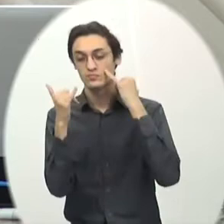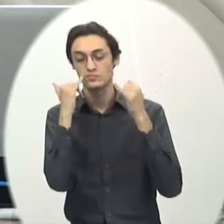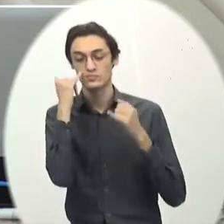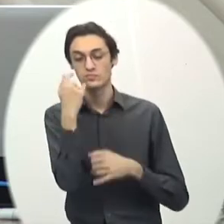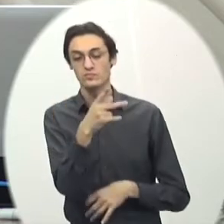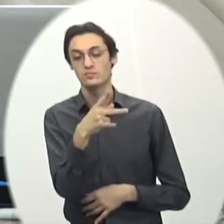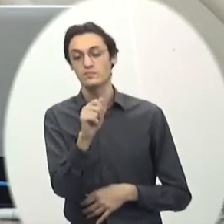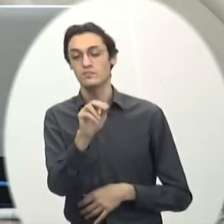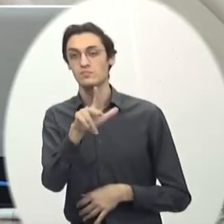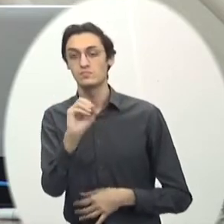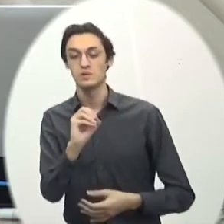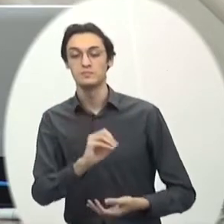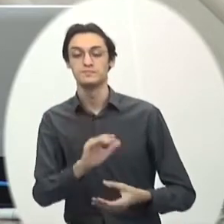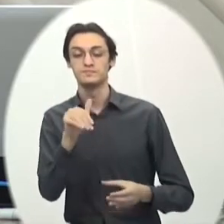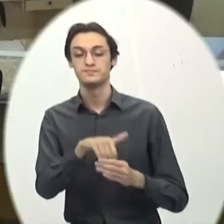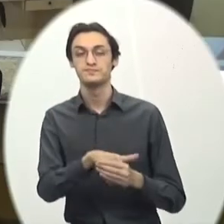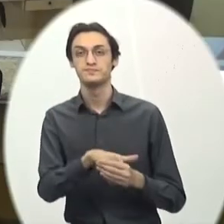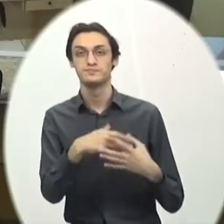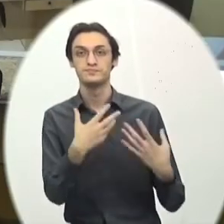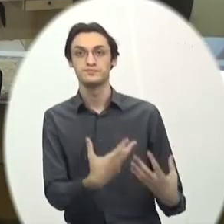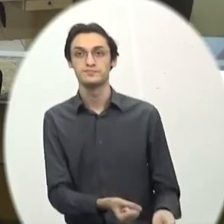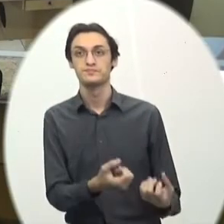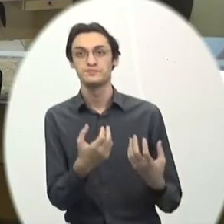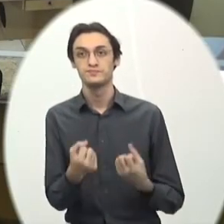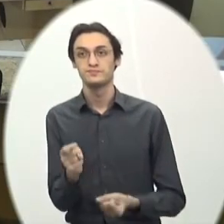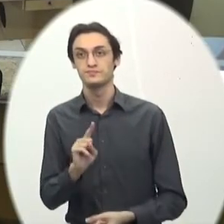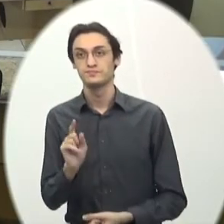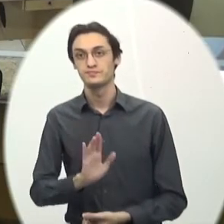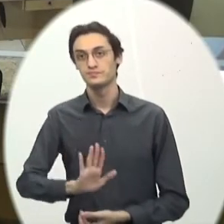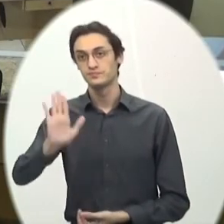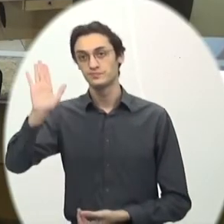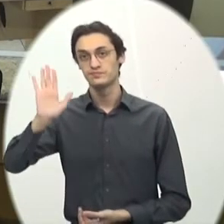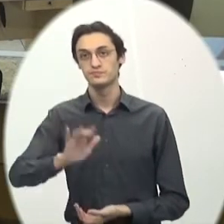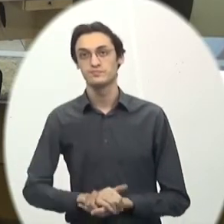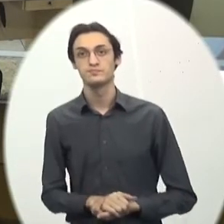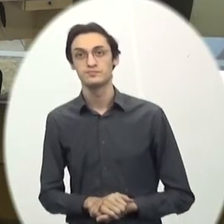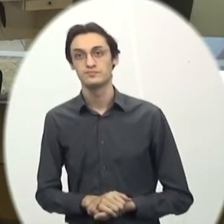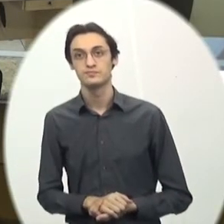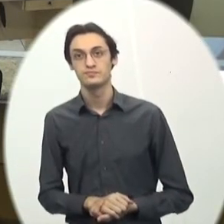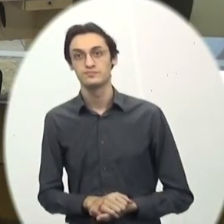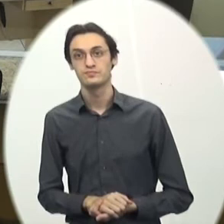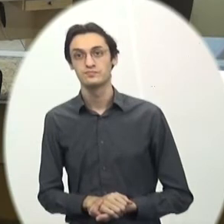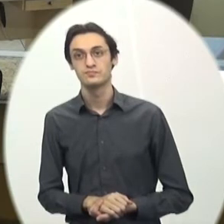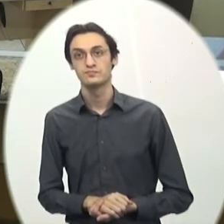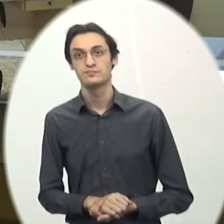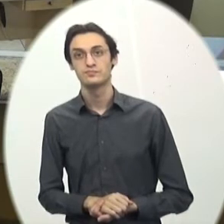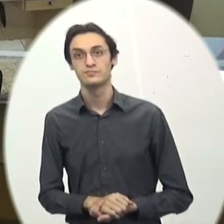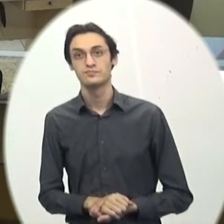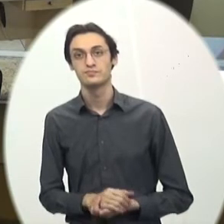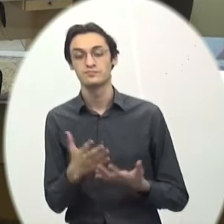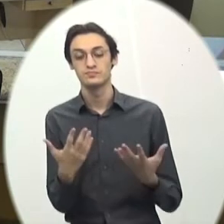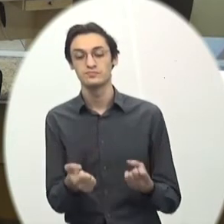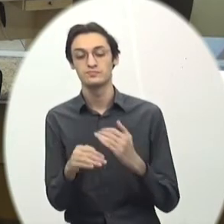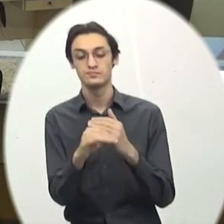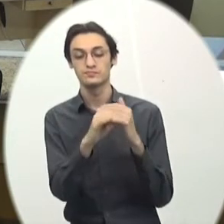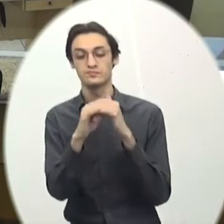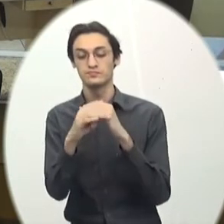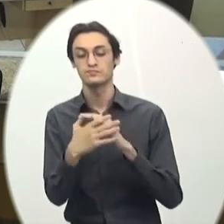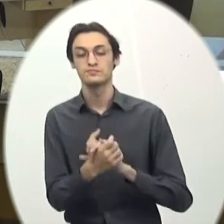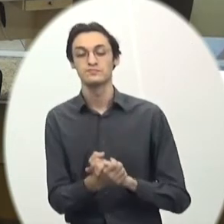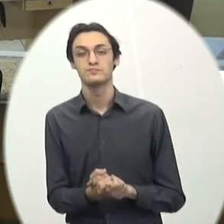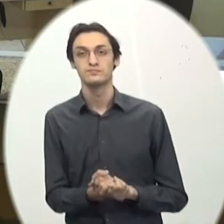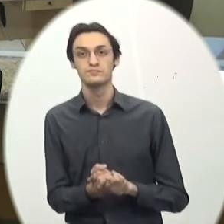Paulo Ferrares. Os favoráveis continuam como estão, os contrários se manifestem. Aprovado por